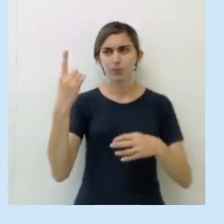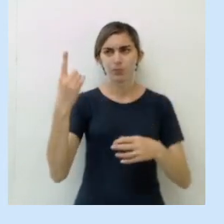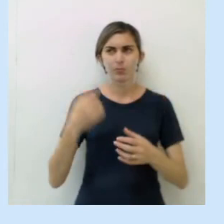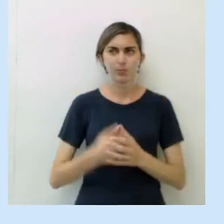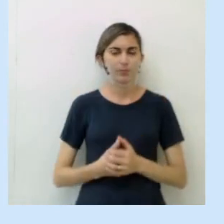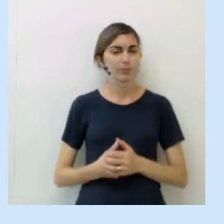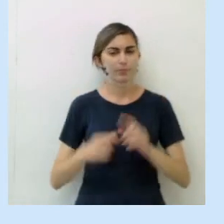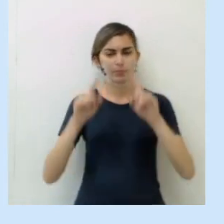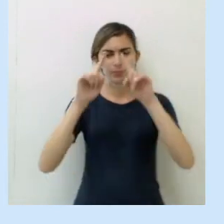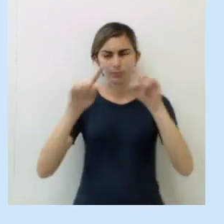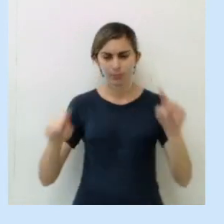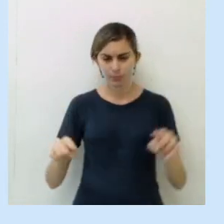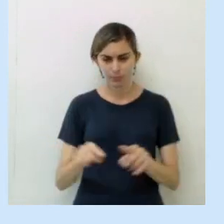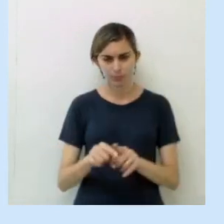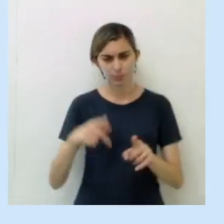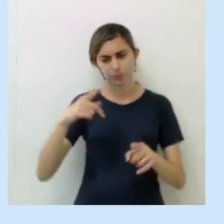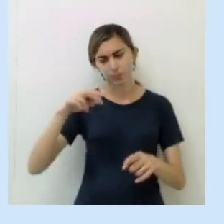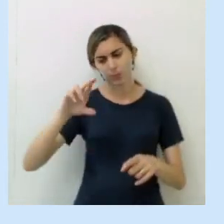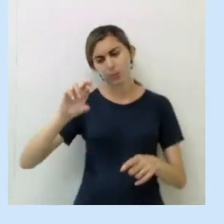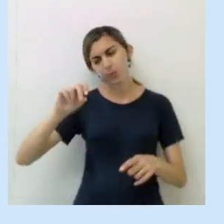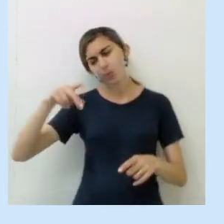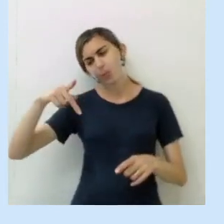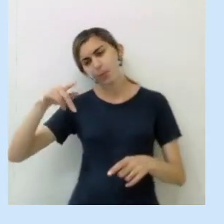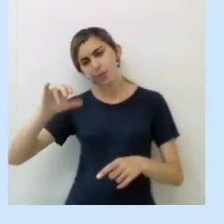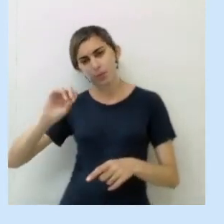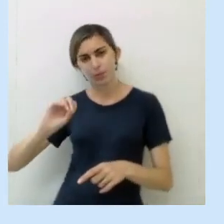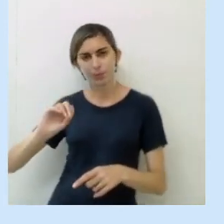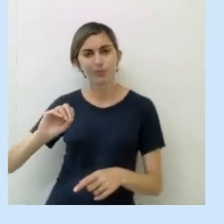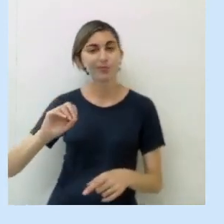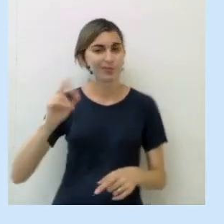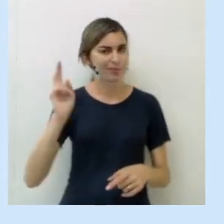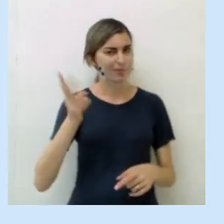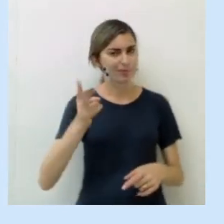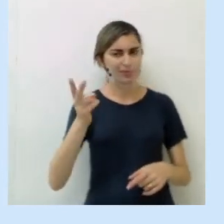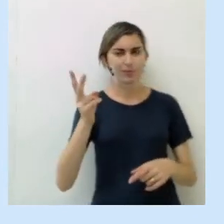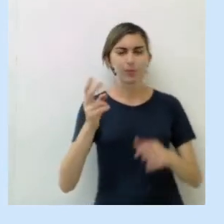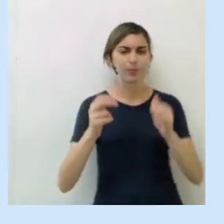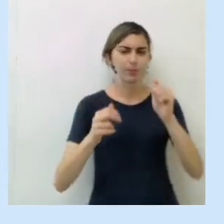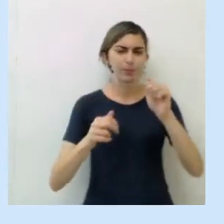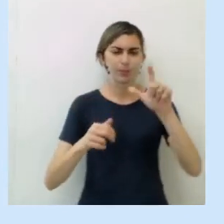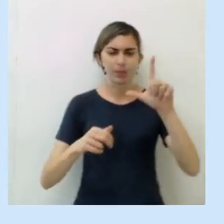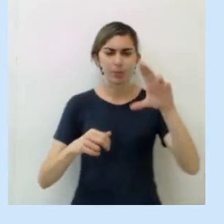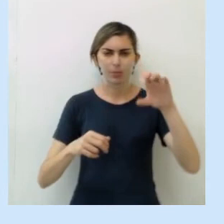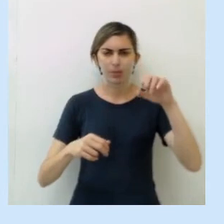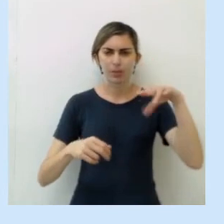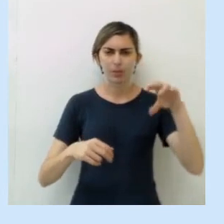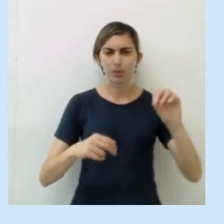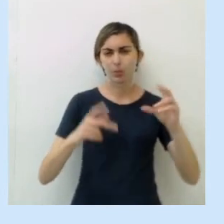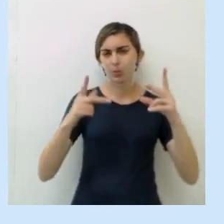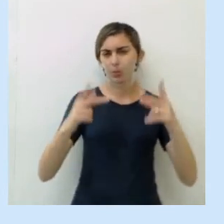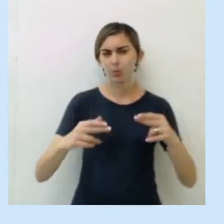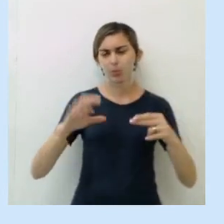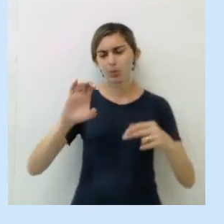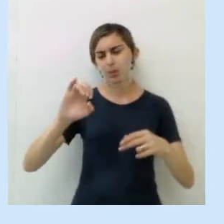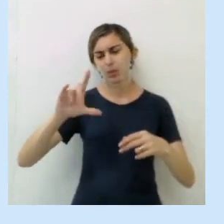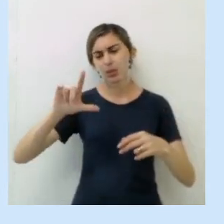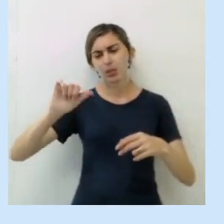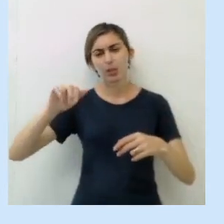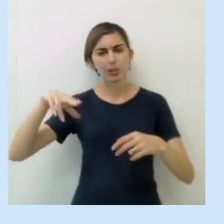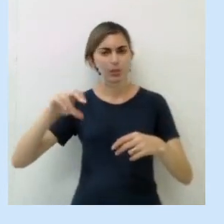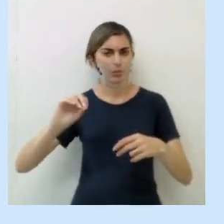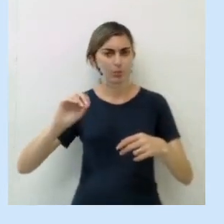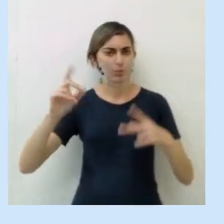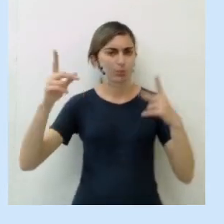o ciclopropano, tá certo? Um alceno, ele sempre tem a mesma forma molecular que um ciclano. Por isso